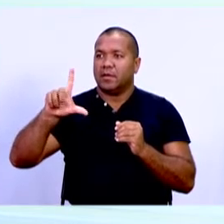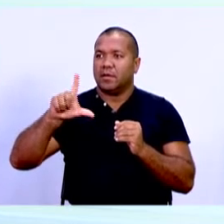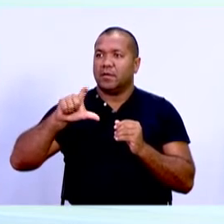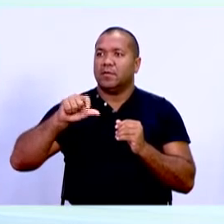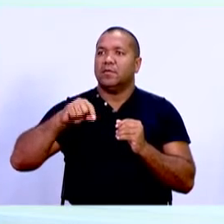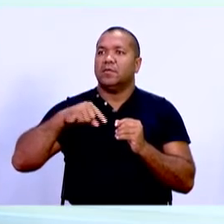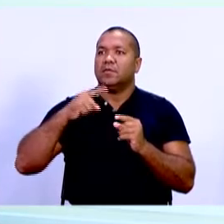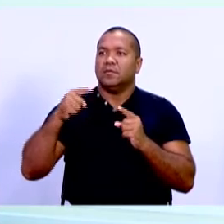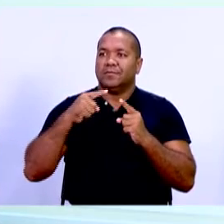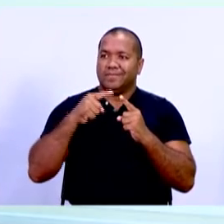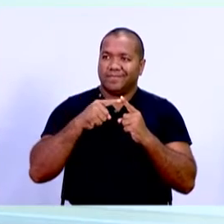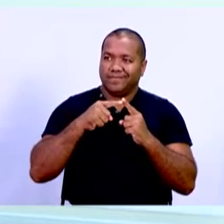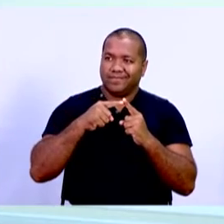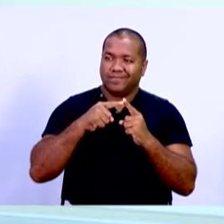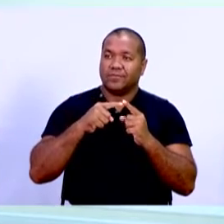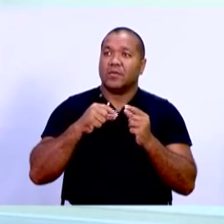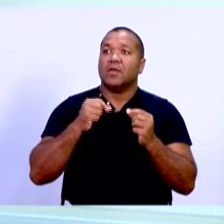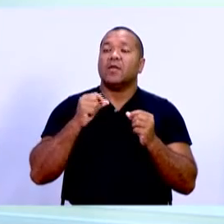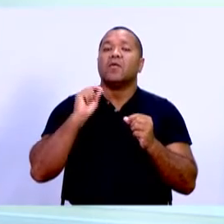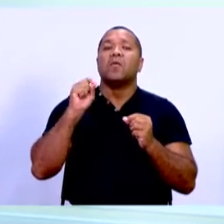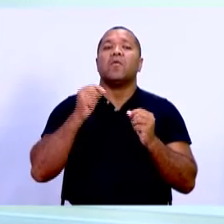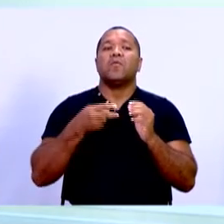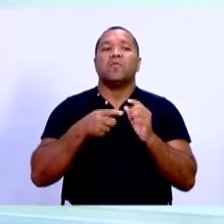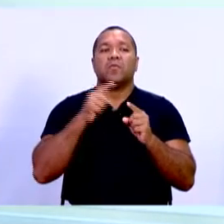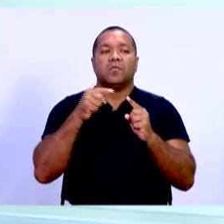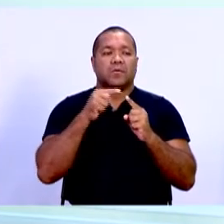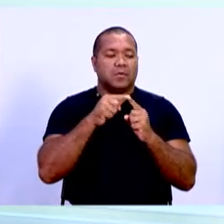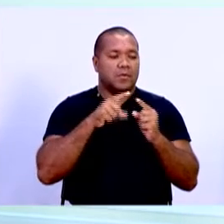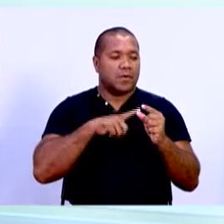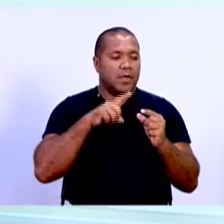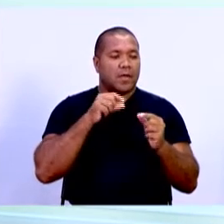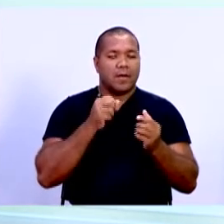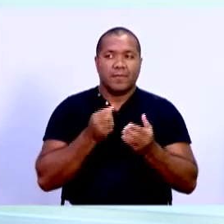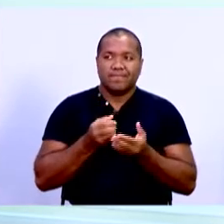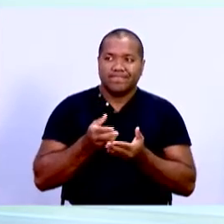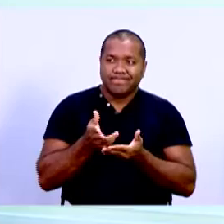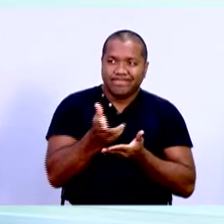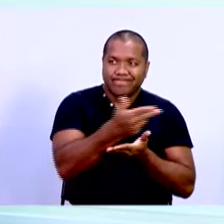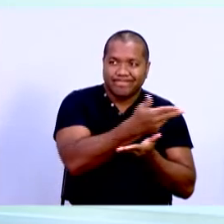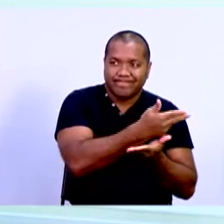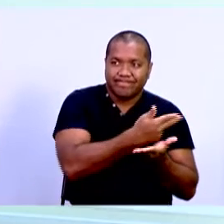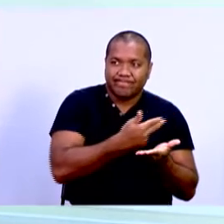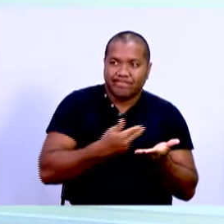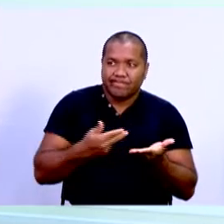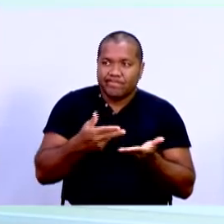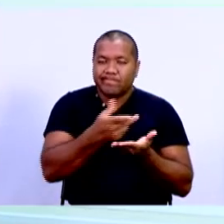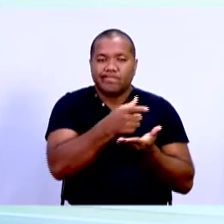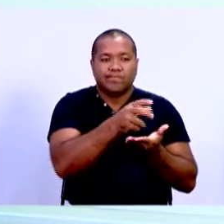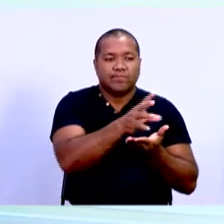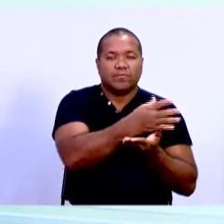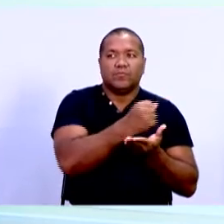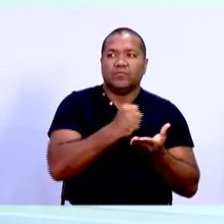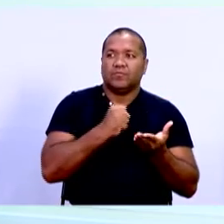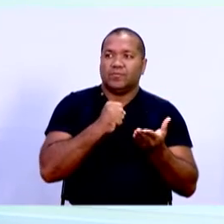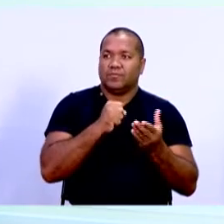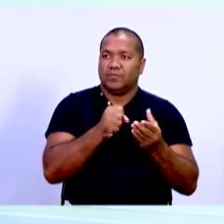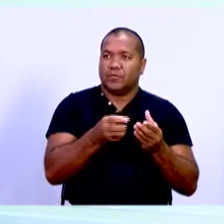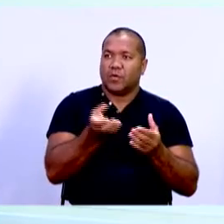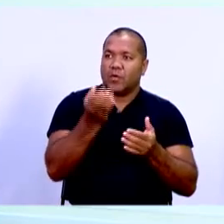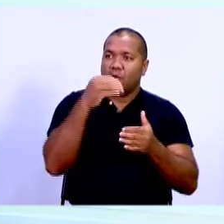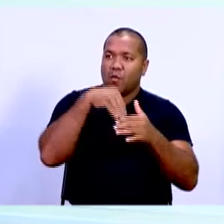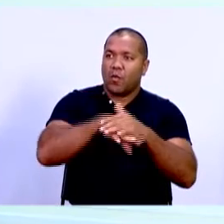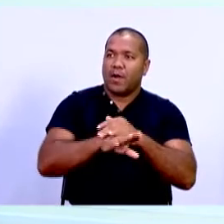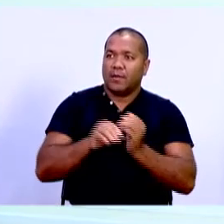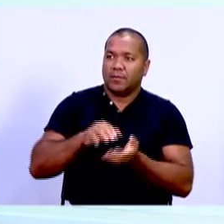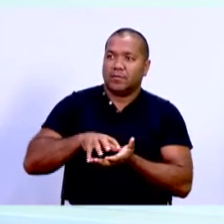ferramenta? Coletar os dados dos sistemas disponíveis no Instituto, armazenar eles num armazém